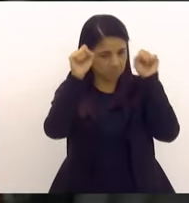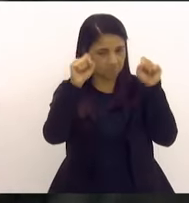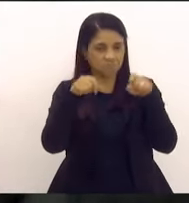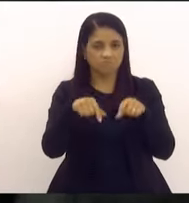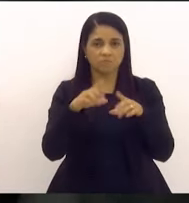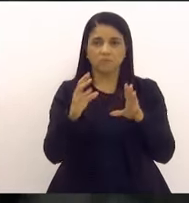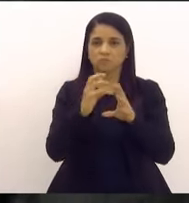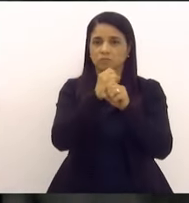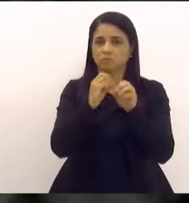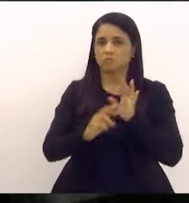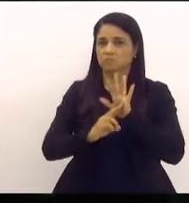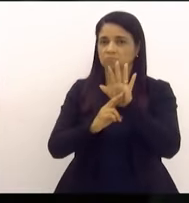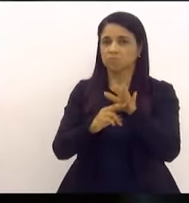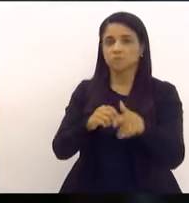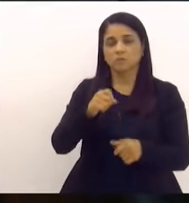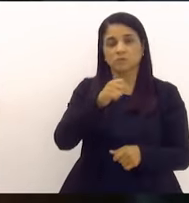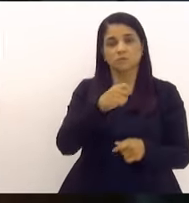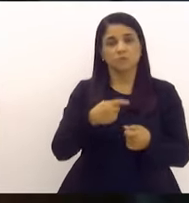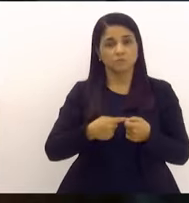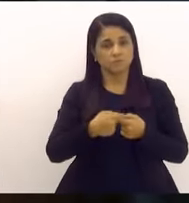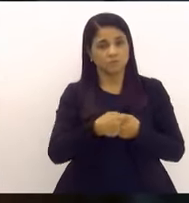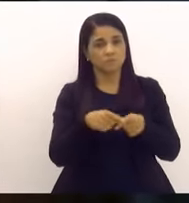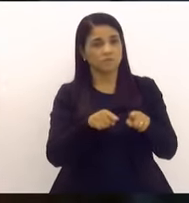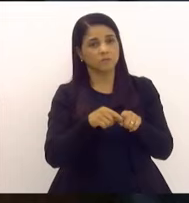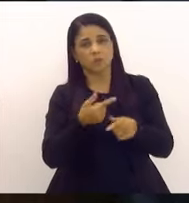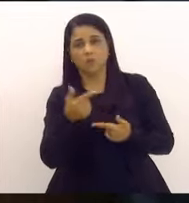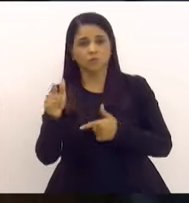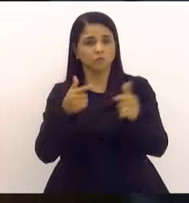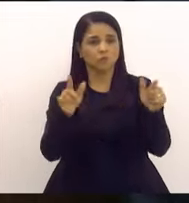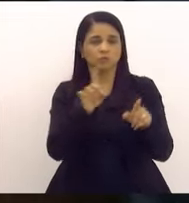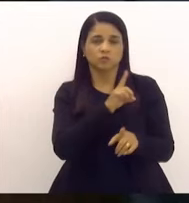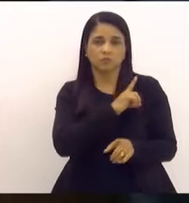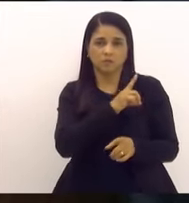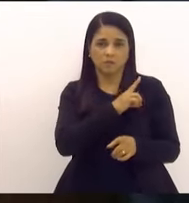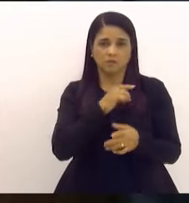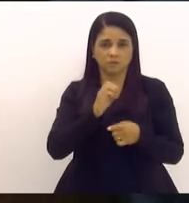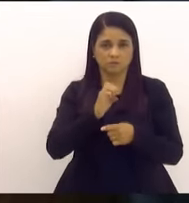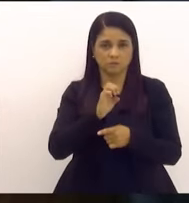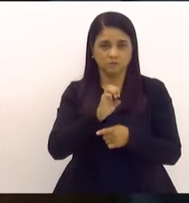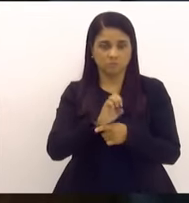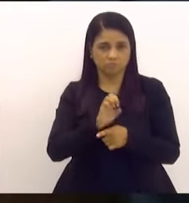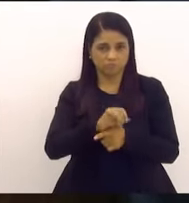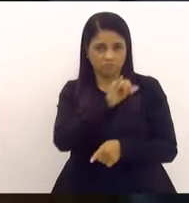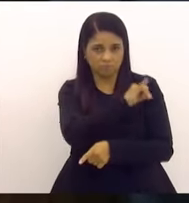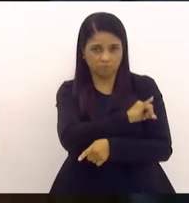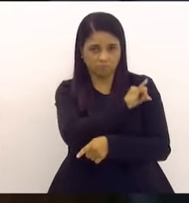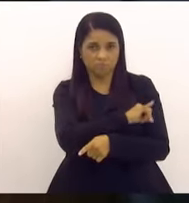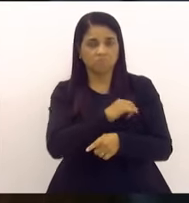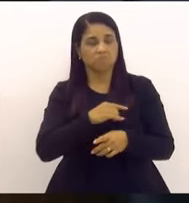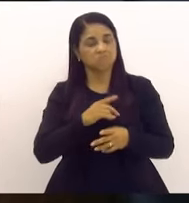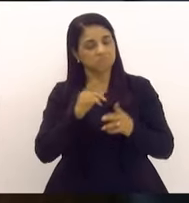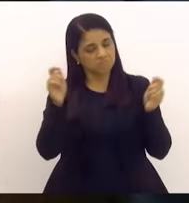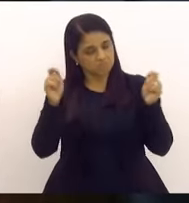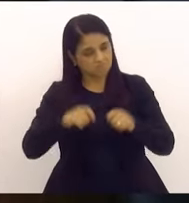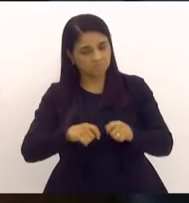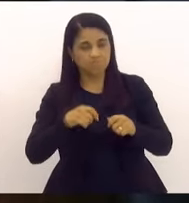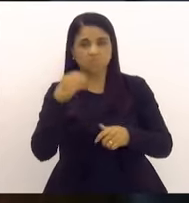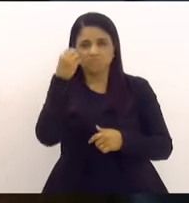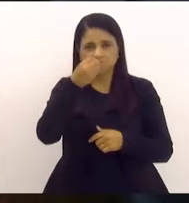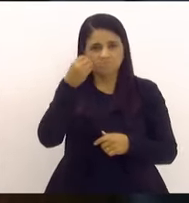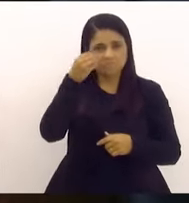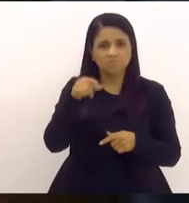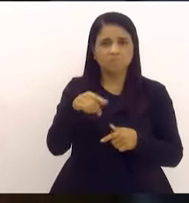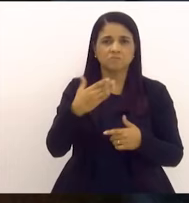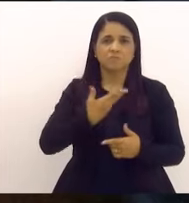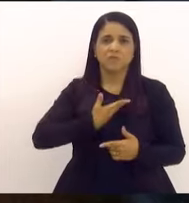município, e assim como outros delegados da Polícia Civil do Rio de Janeiro, é um delegado competente que eu tenho aqui de ressaltar a